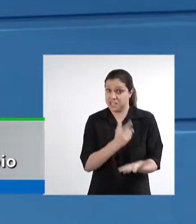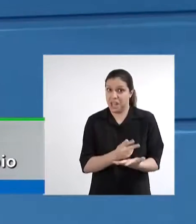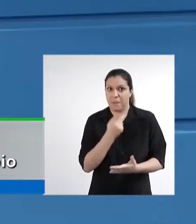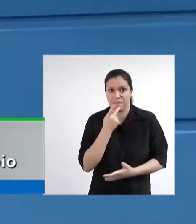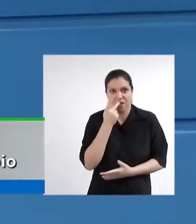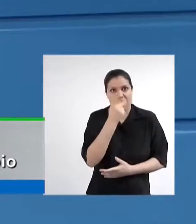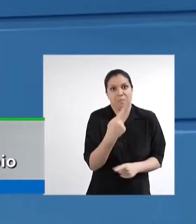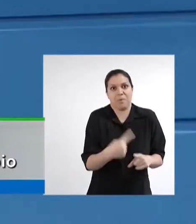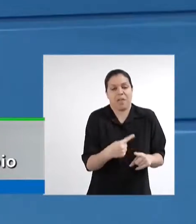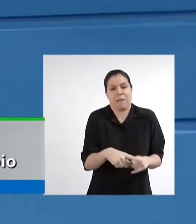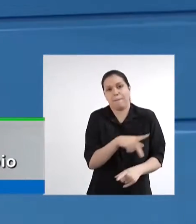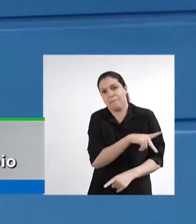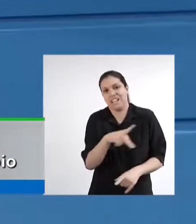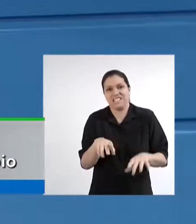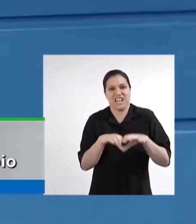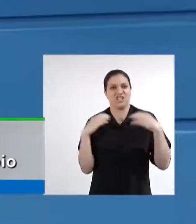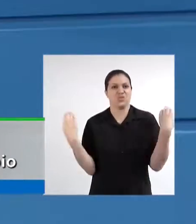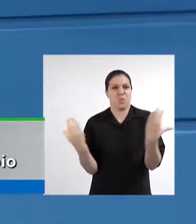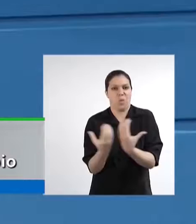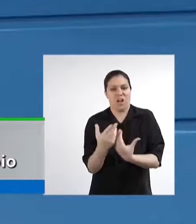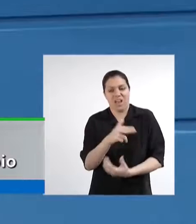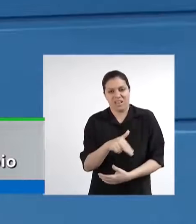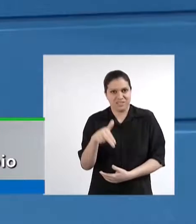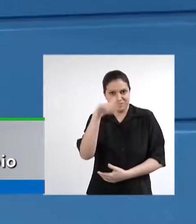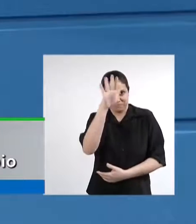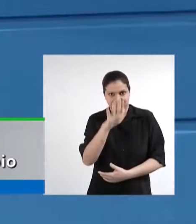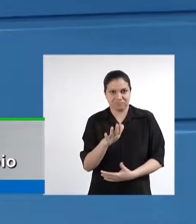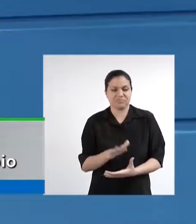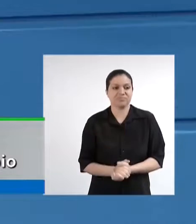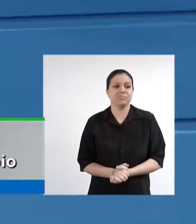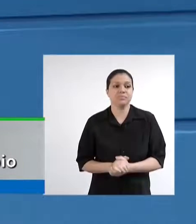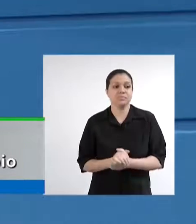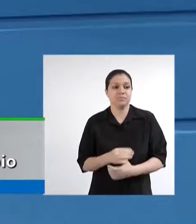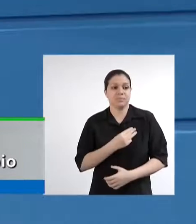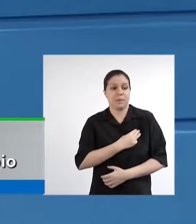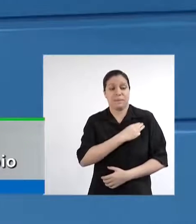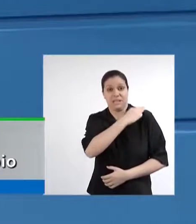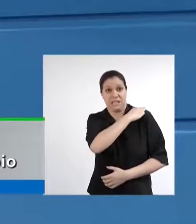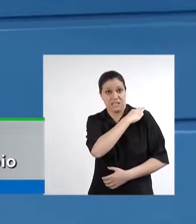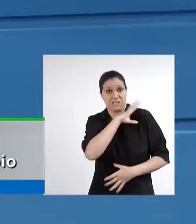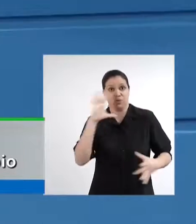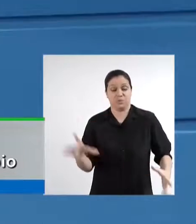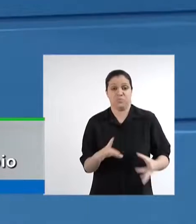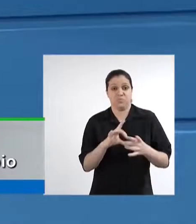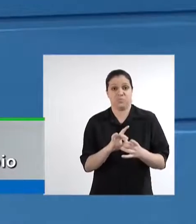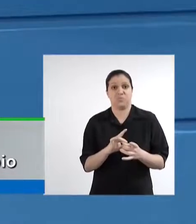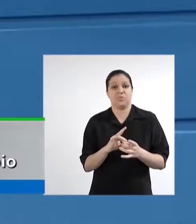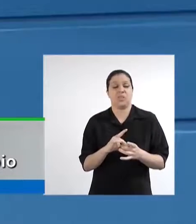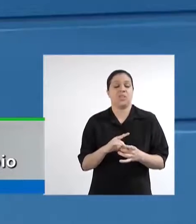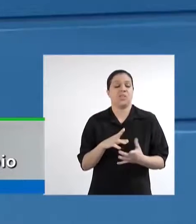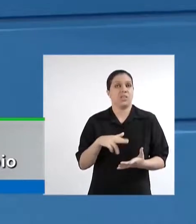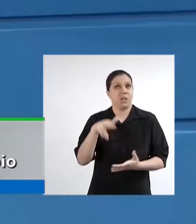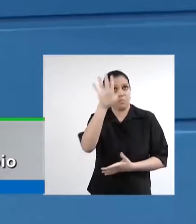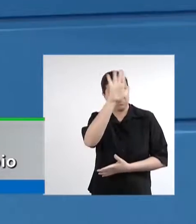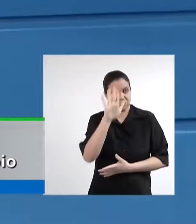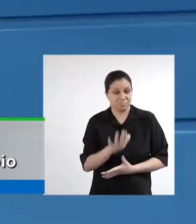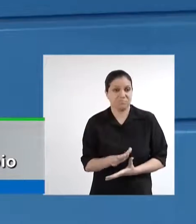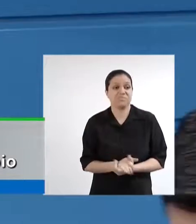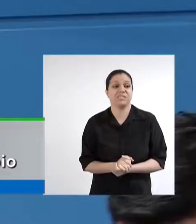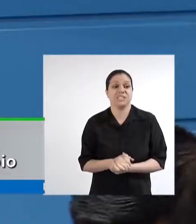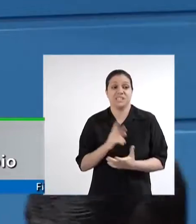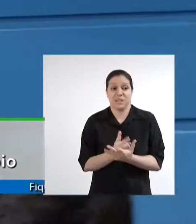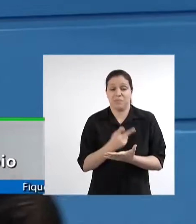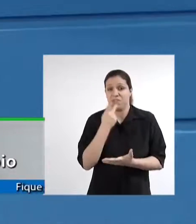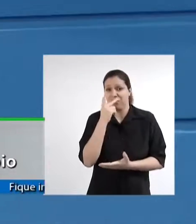ele foi presidente do Congresso Nacional, foi ministro da Integração Nacional e ele sempre dizia que aquele que